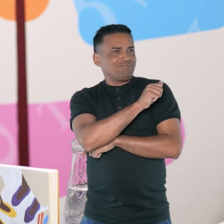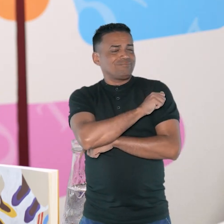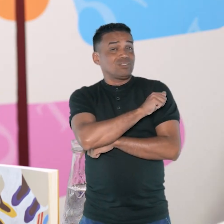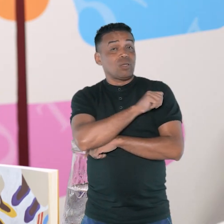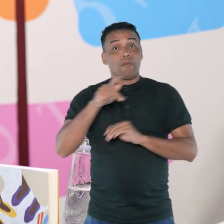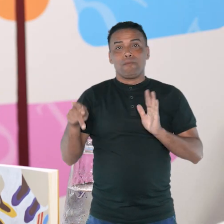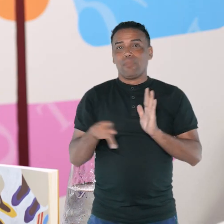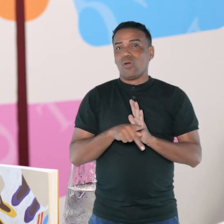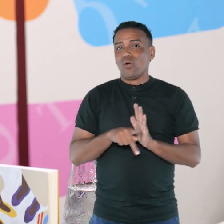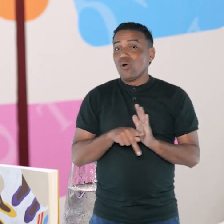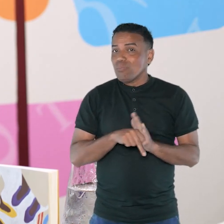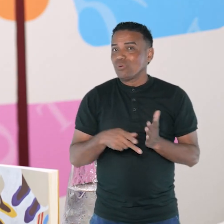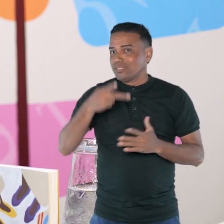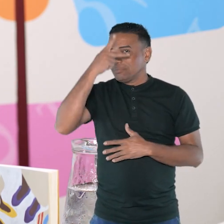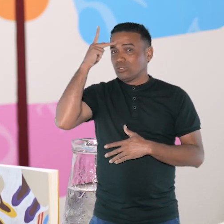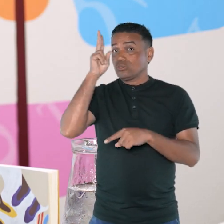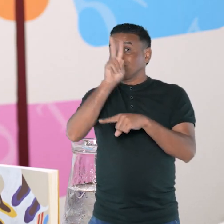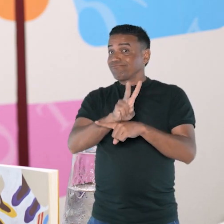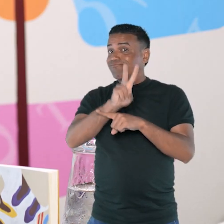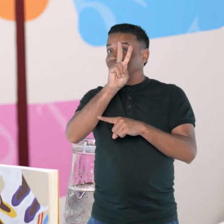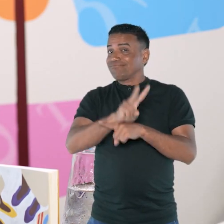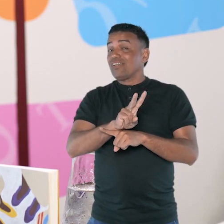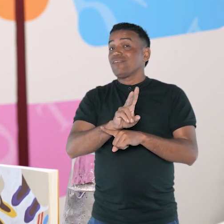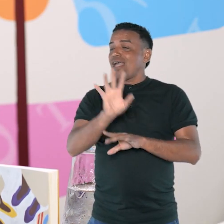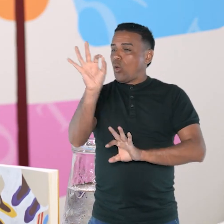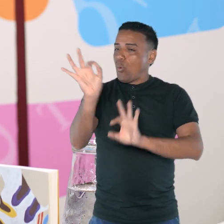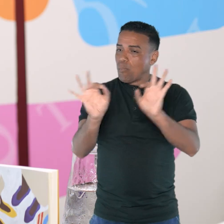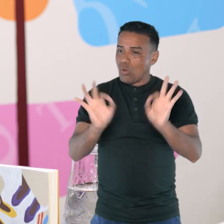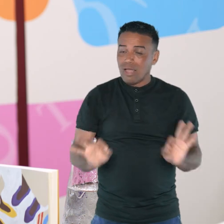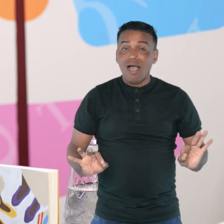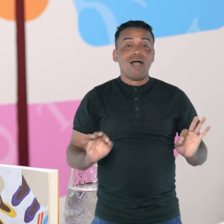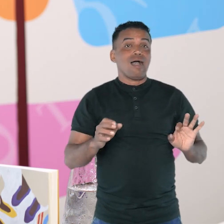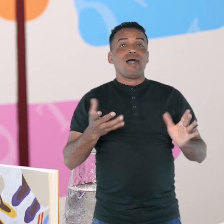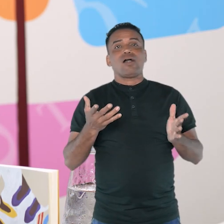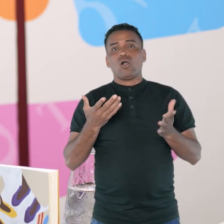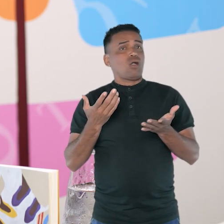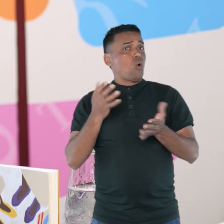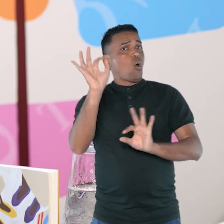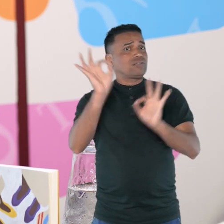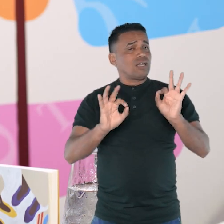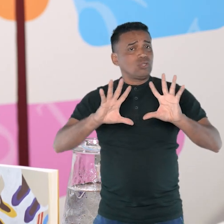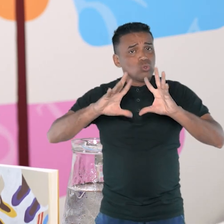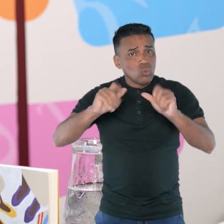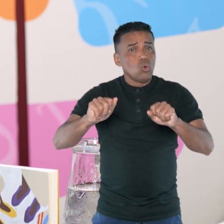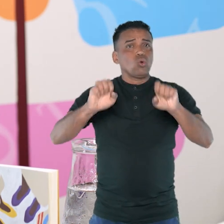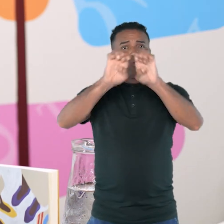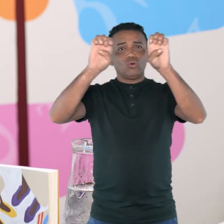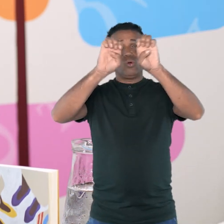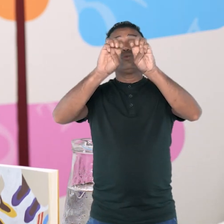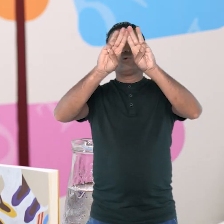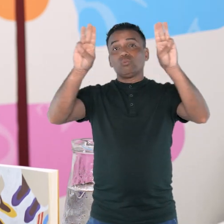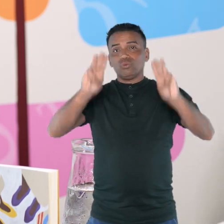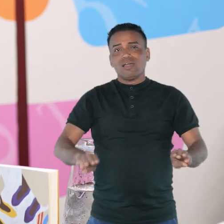os próprios guardiões que vieram, montaram e colocaram a estrutura de fato real de como está representada